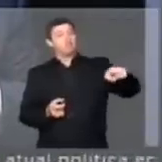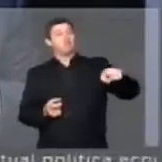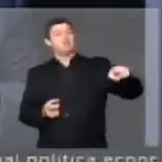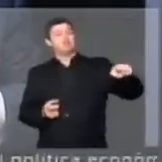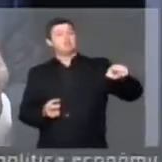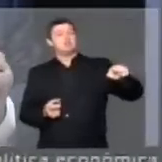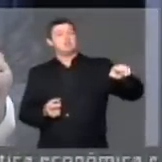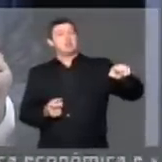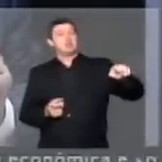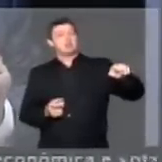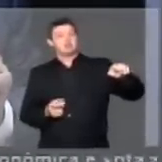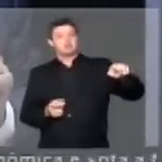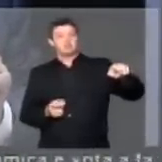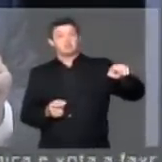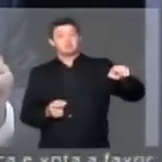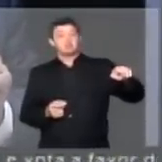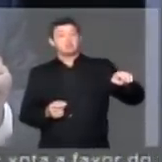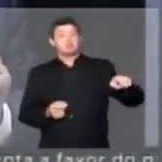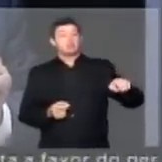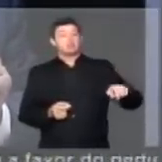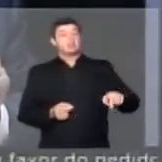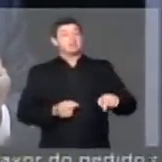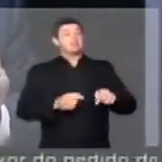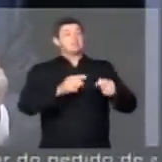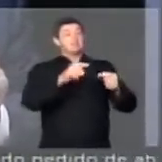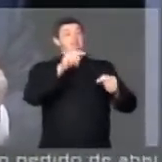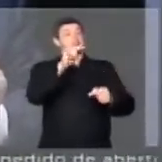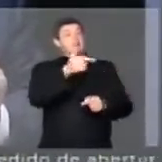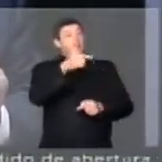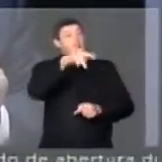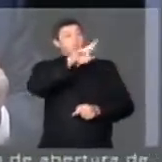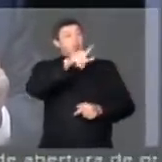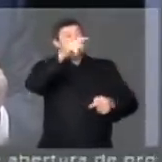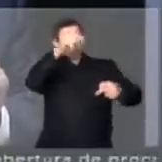vocês são os desmoralizados.